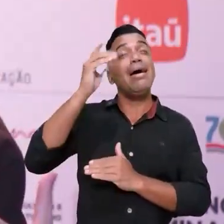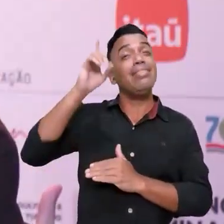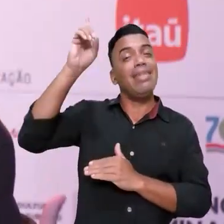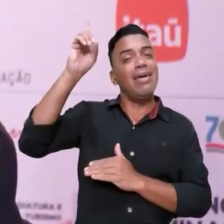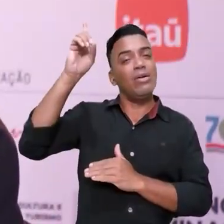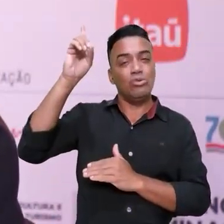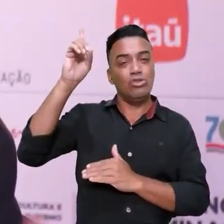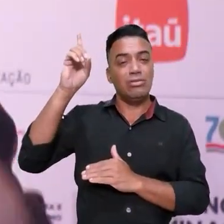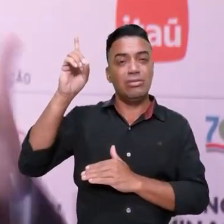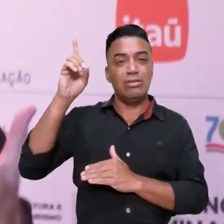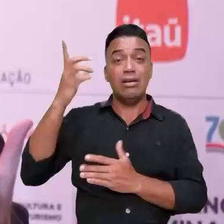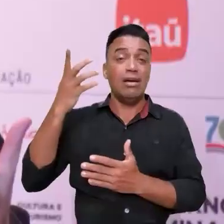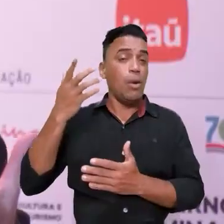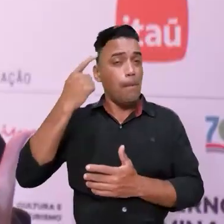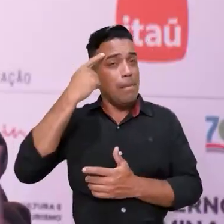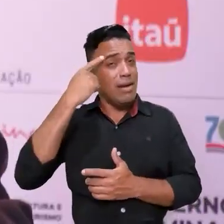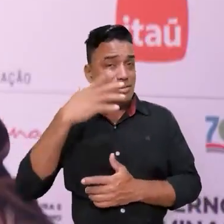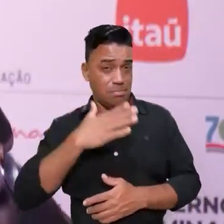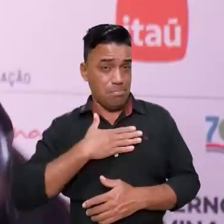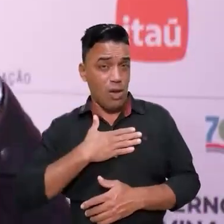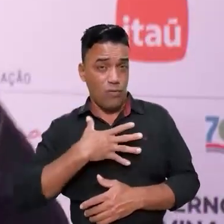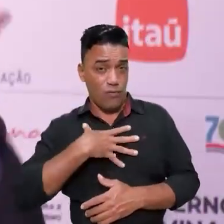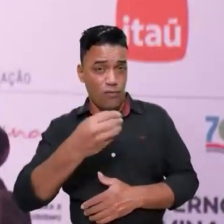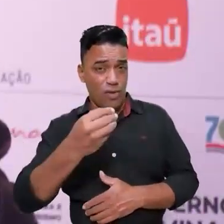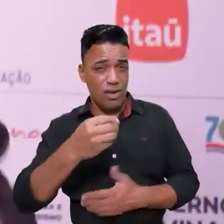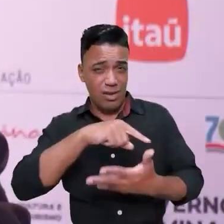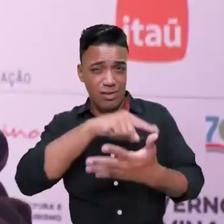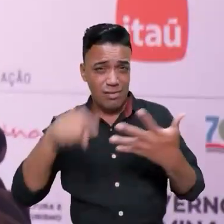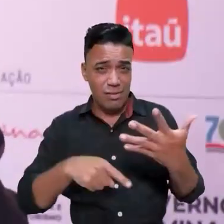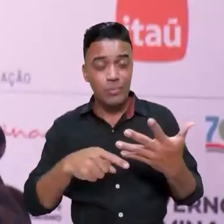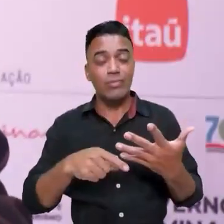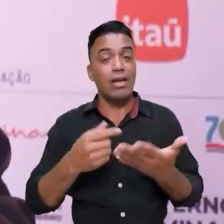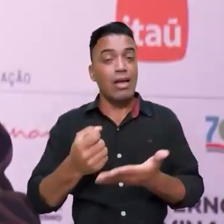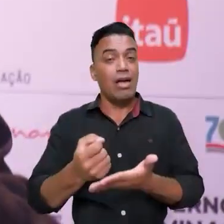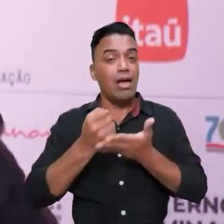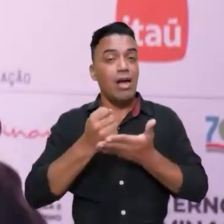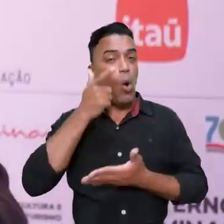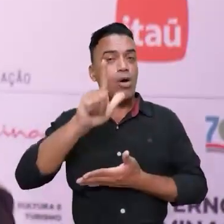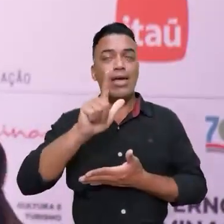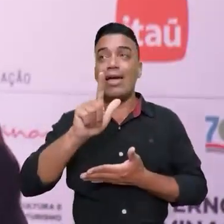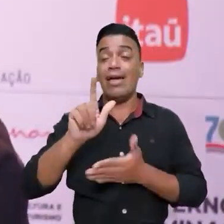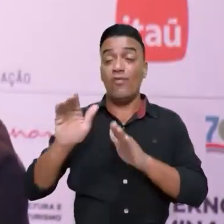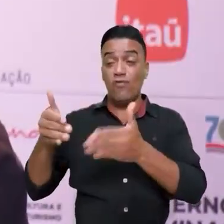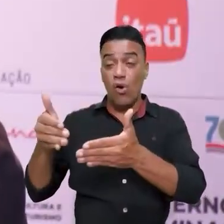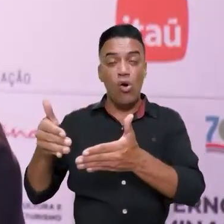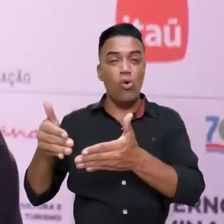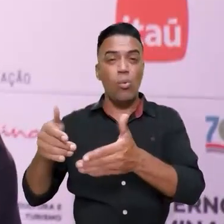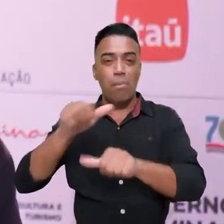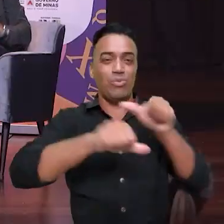tudo que é inútil. Eu penso nos meus filhos, eles conseguem imediatamente me tirar, né, a atenção daquilo que não